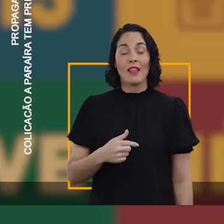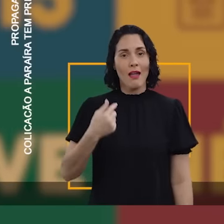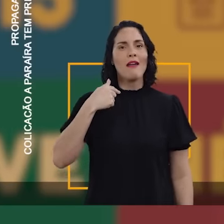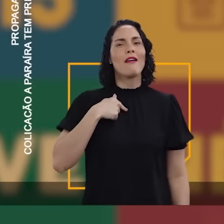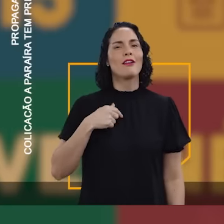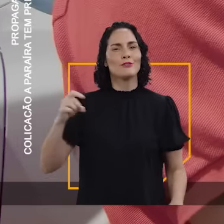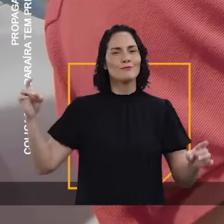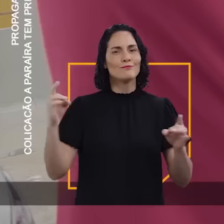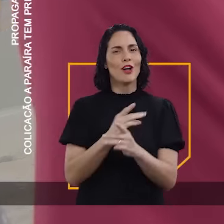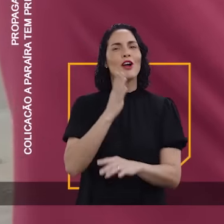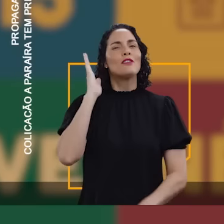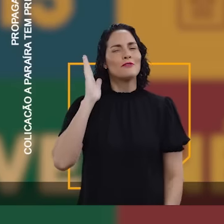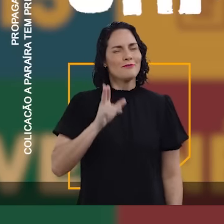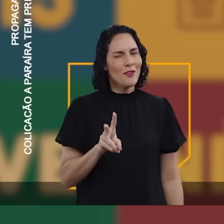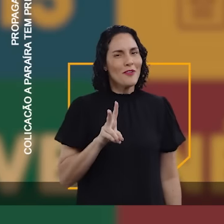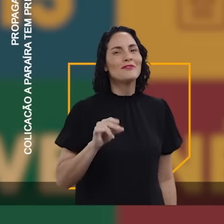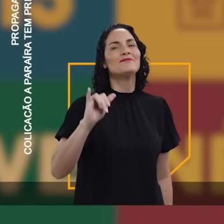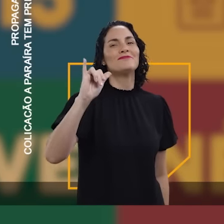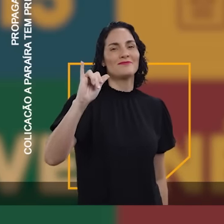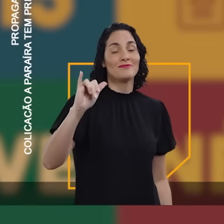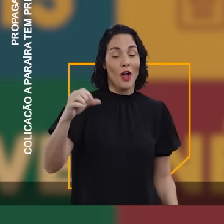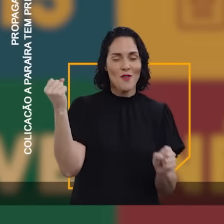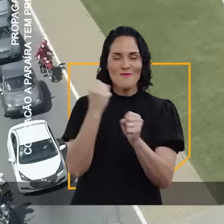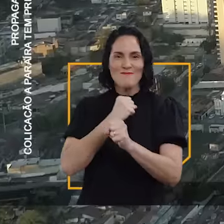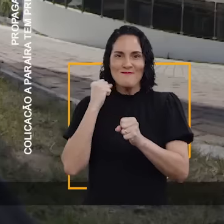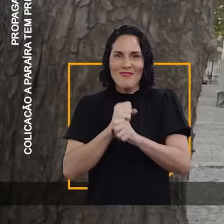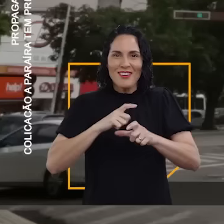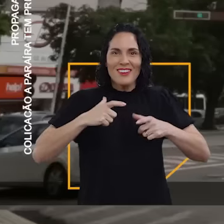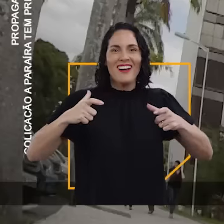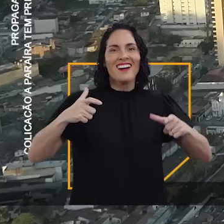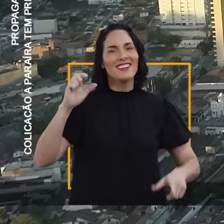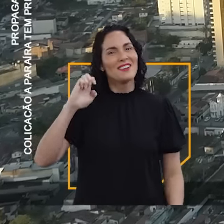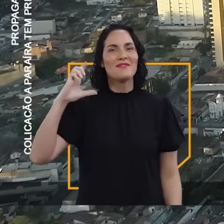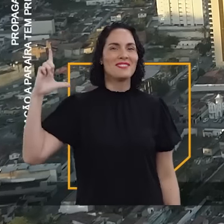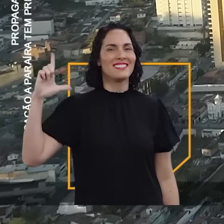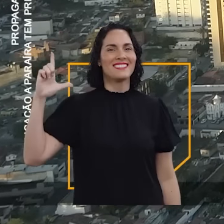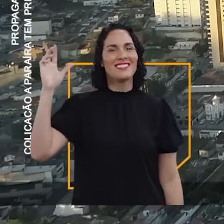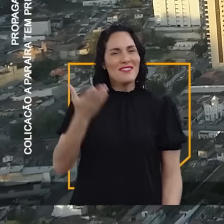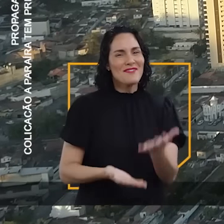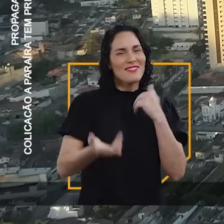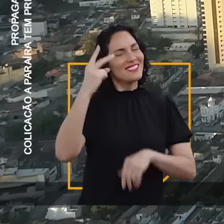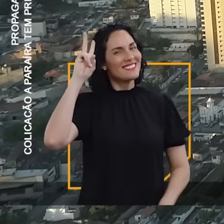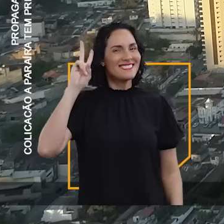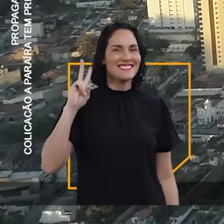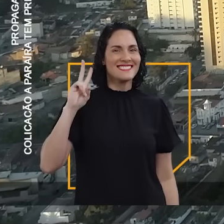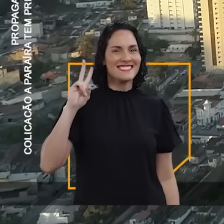Vou concluir as obras de nossa amada Campina. Vem, Bené.